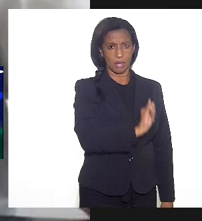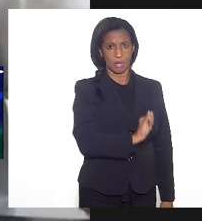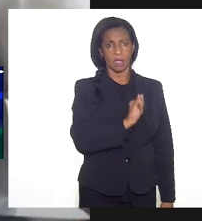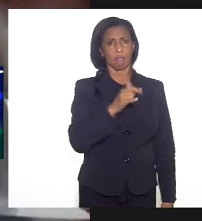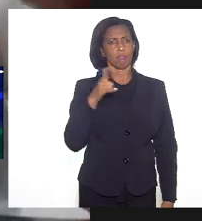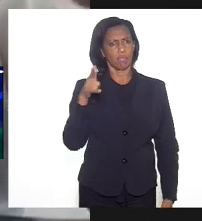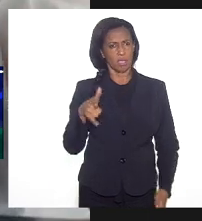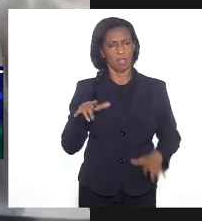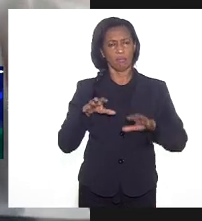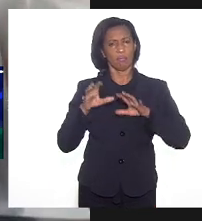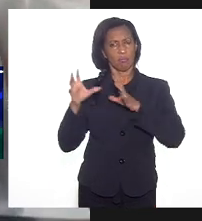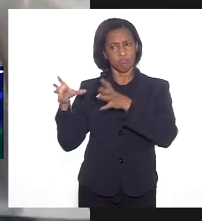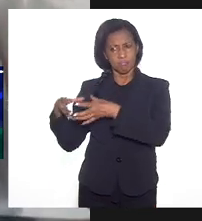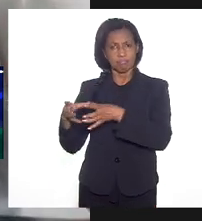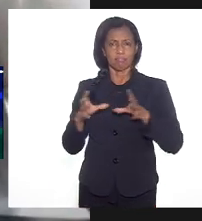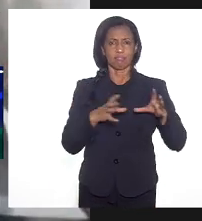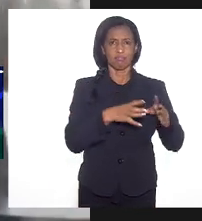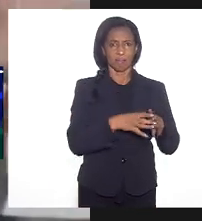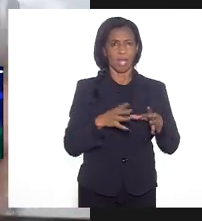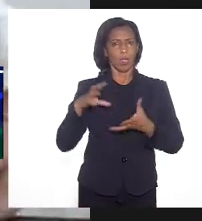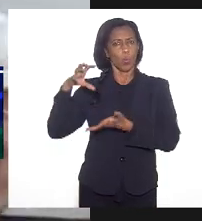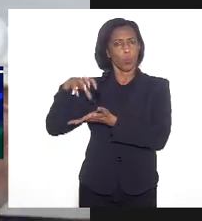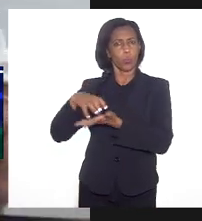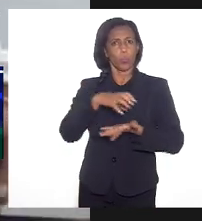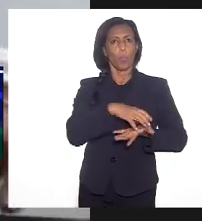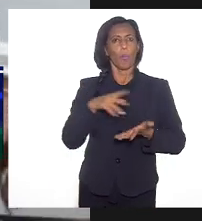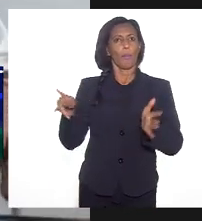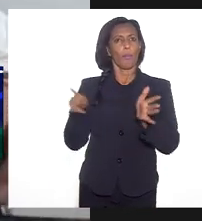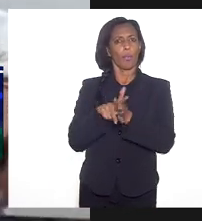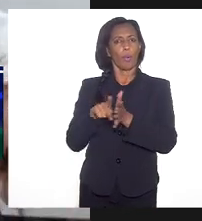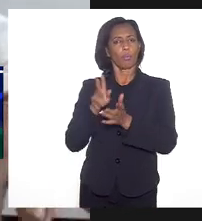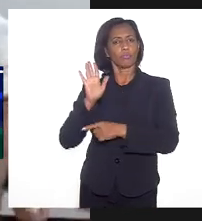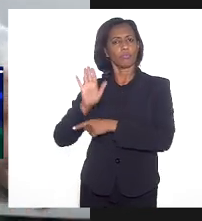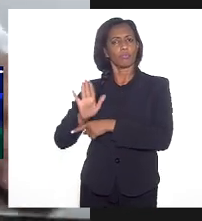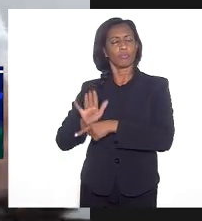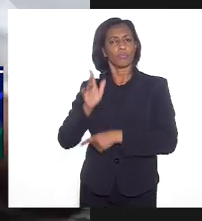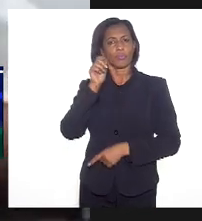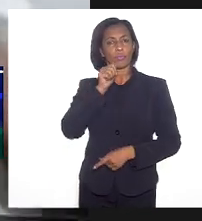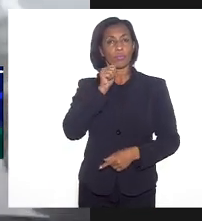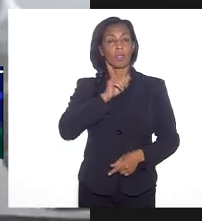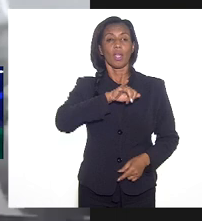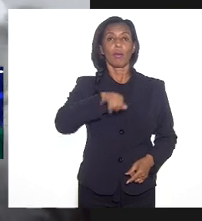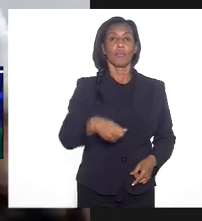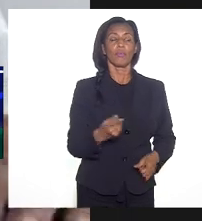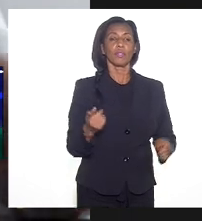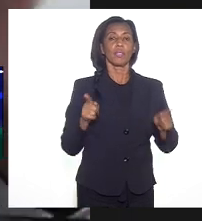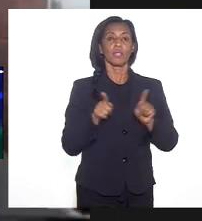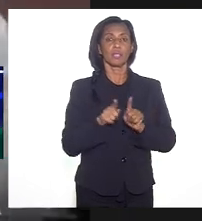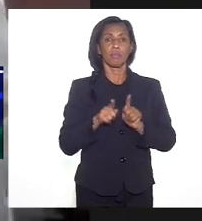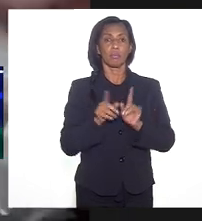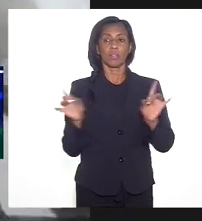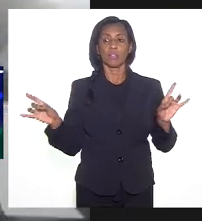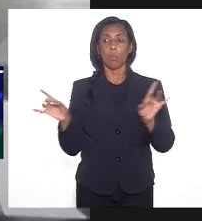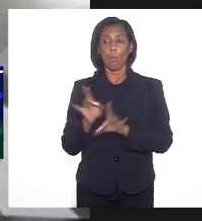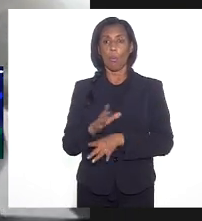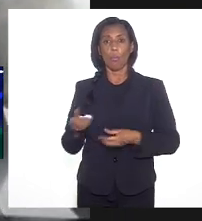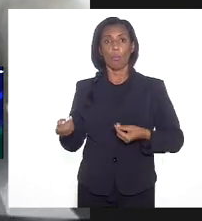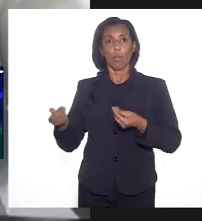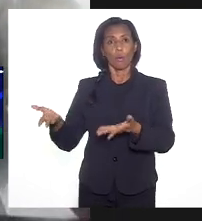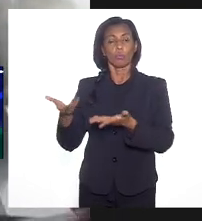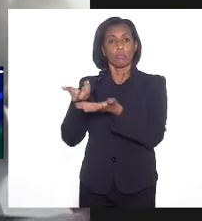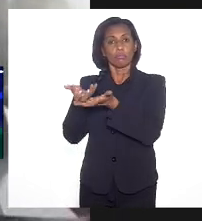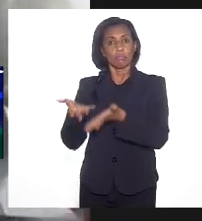centro especializado de atendimento à mulher quero também senhor presidente aproveitar e dizer que a gente deixou tudo pronto para a